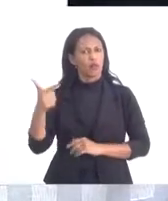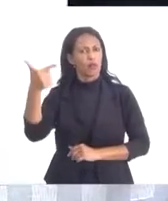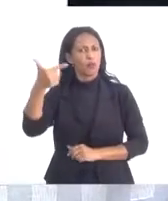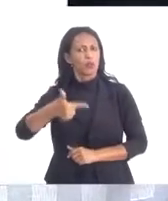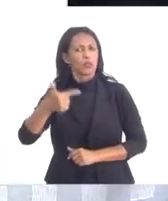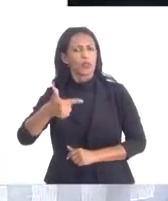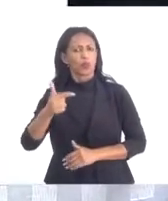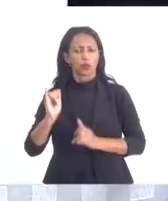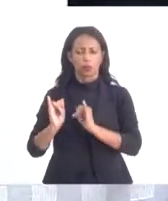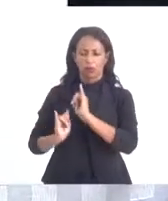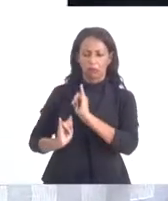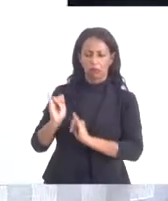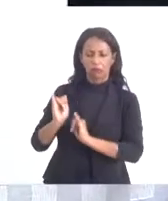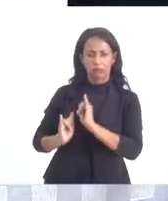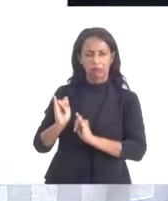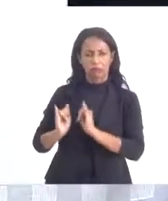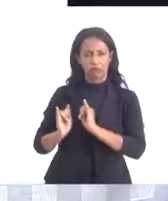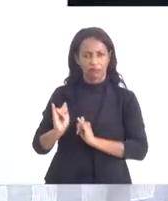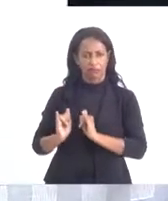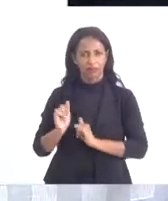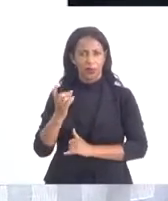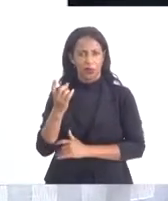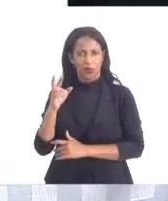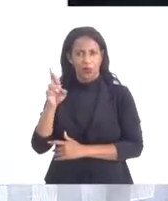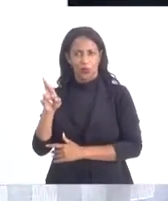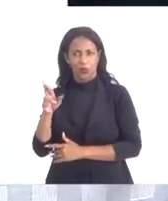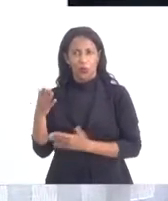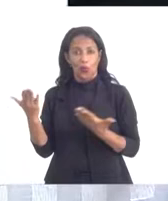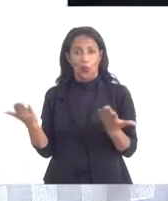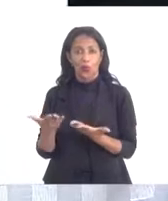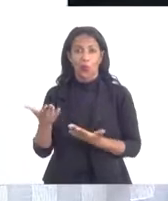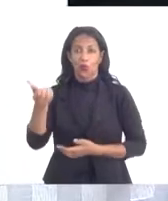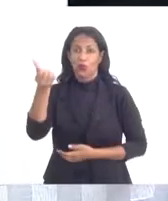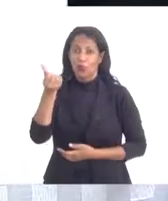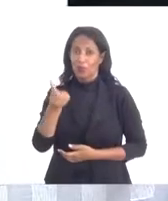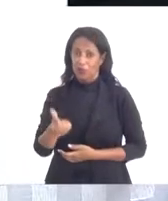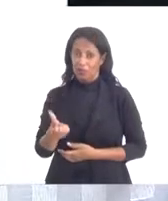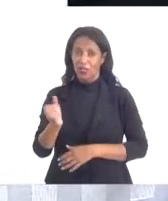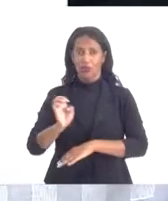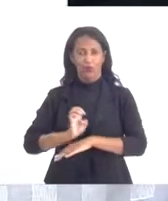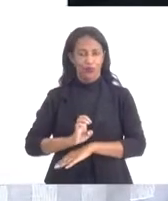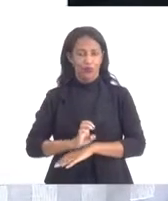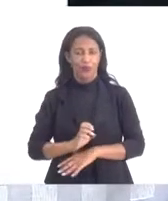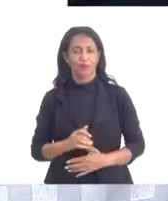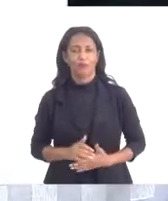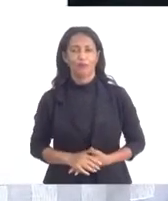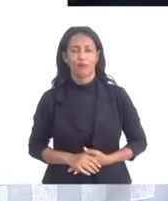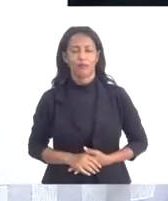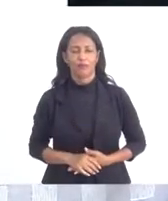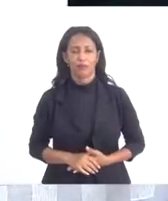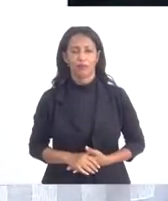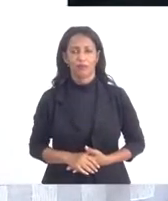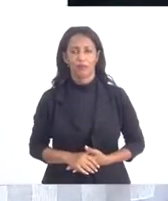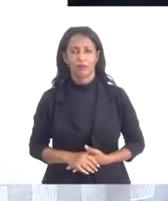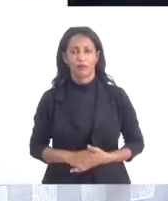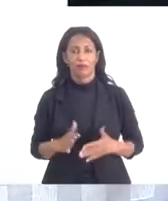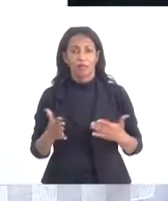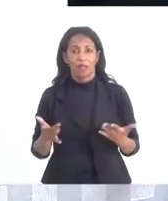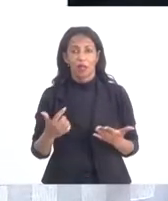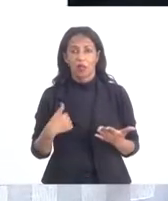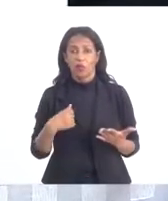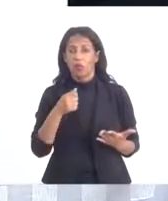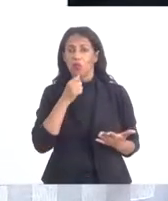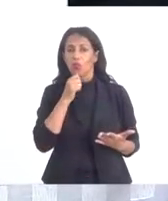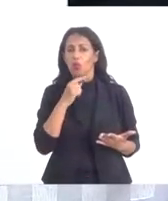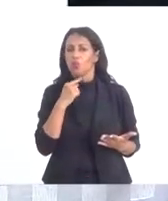na área da indústria, Dr. Hoffmann. Hoje somos o 6º estado. Então, eu não tenho dúvida